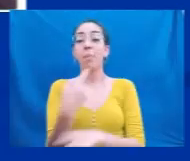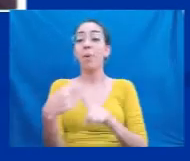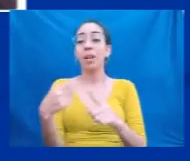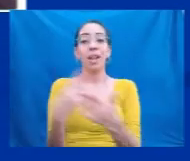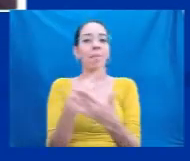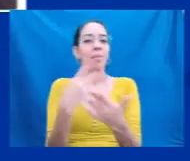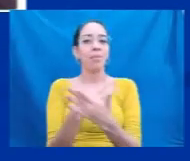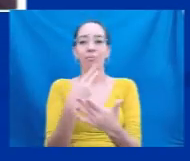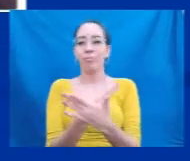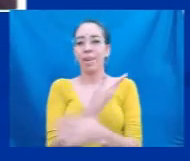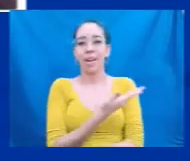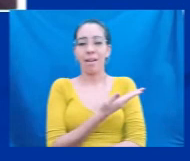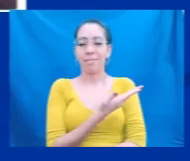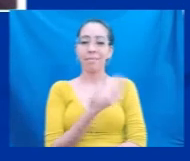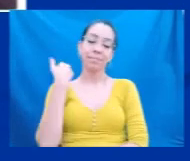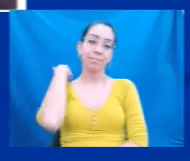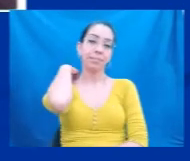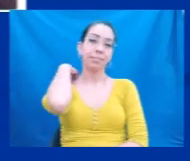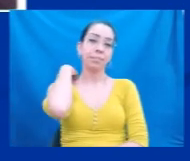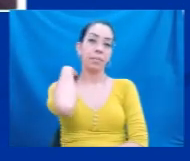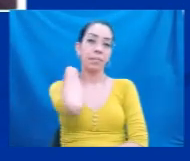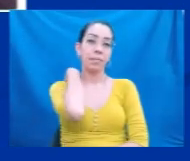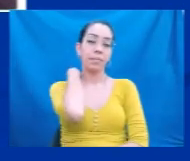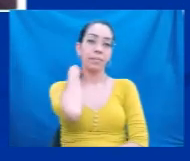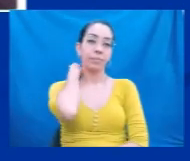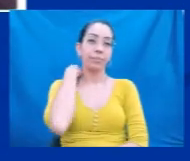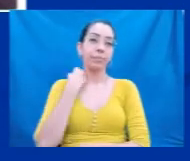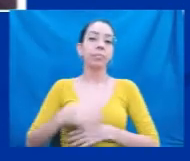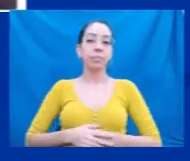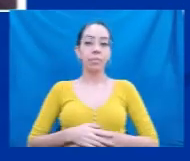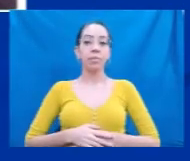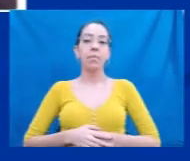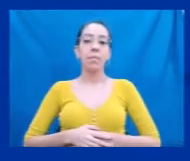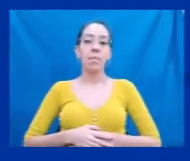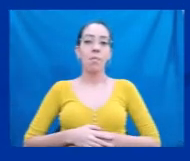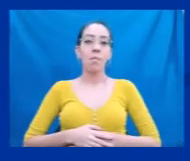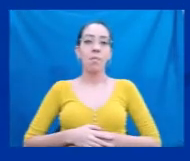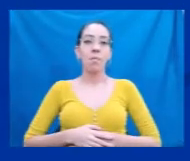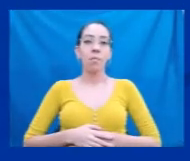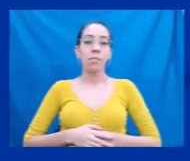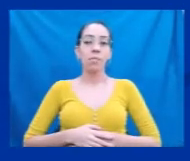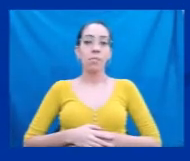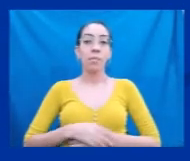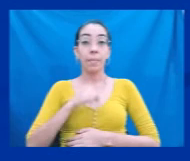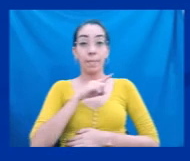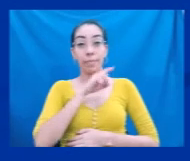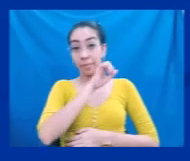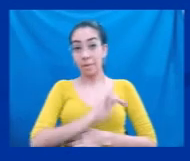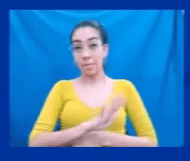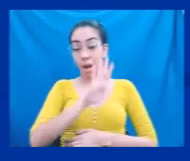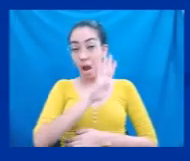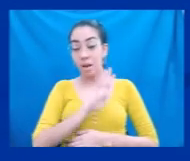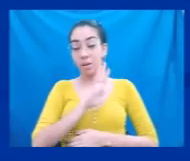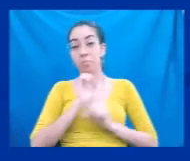totalmente incorreto. Nessa outra imagem, vocês conseguem perceber também que nós